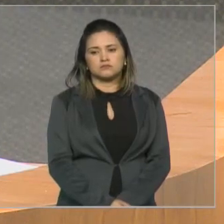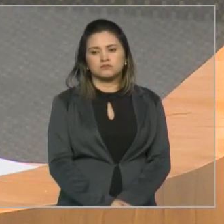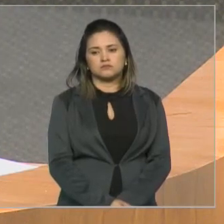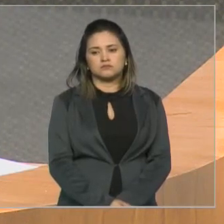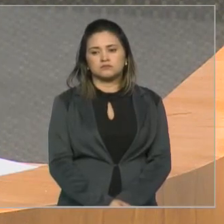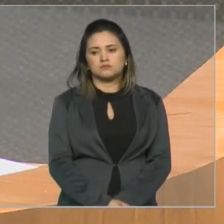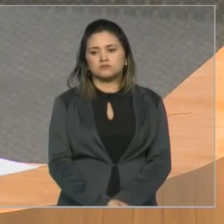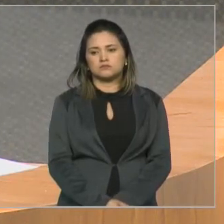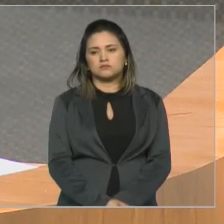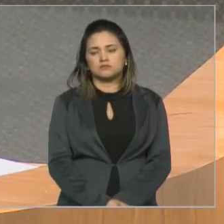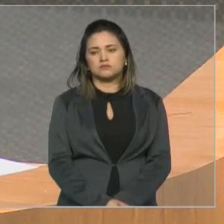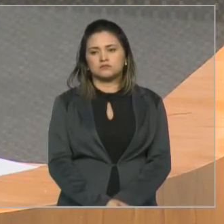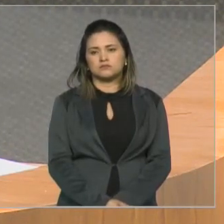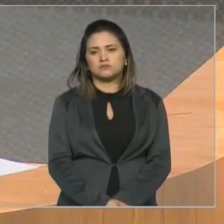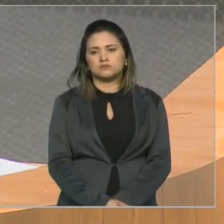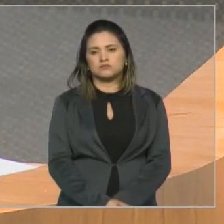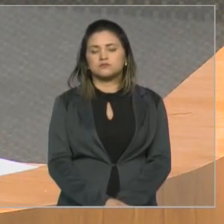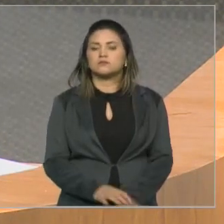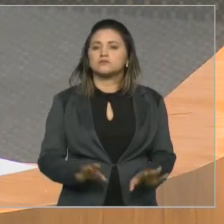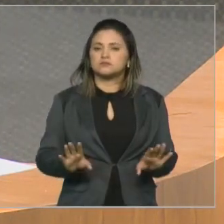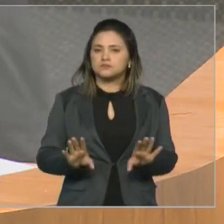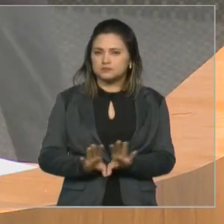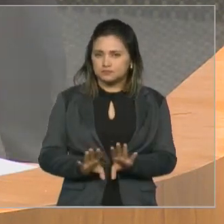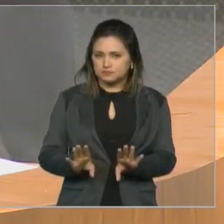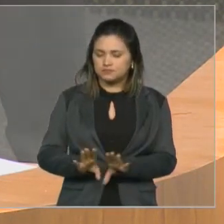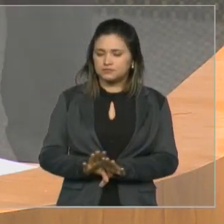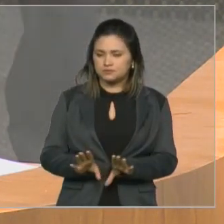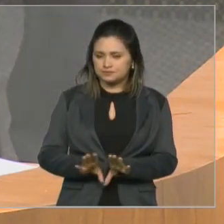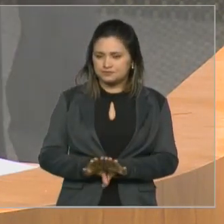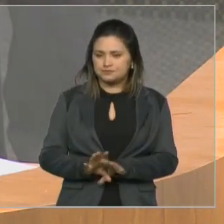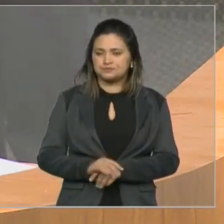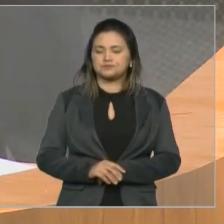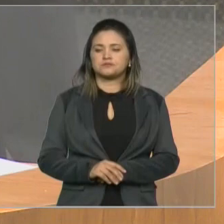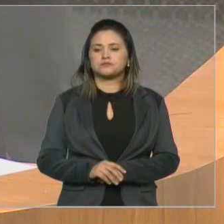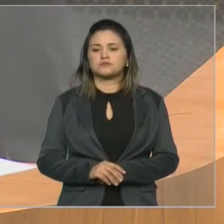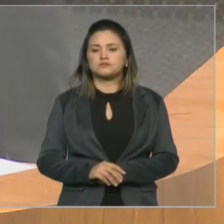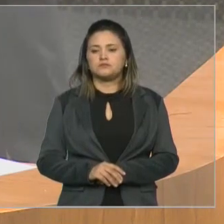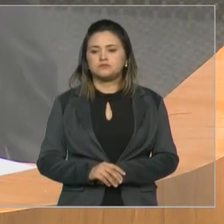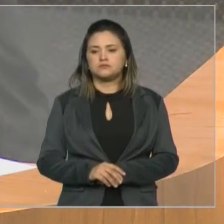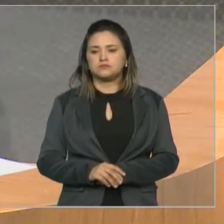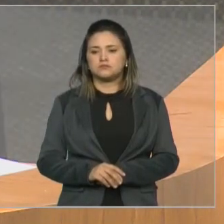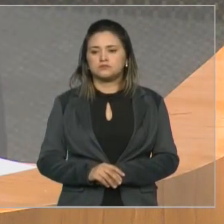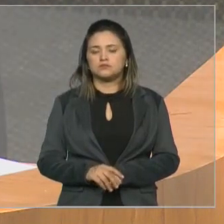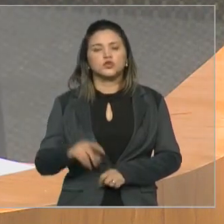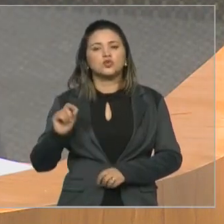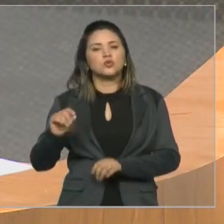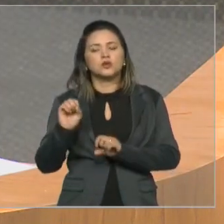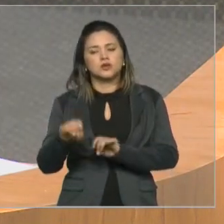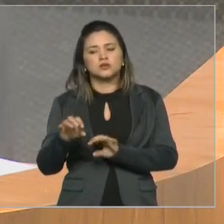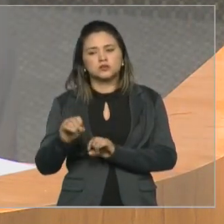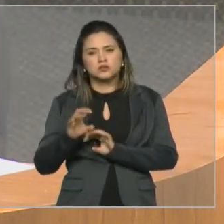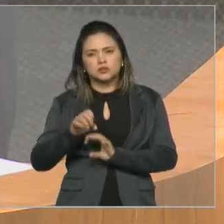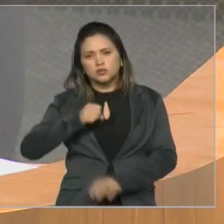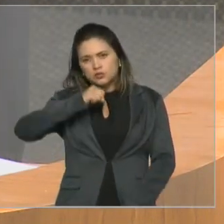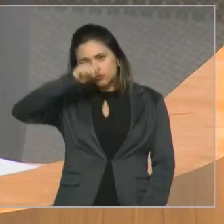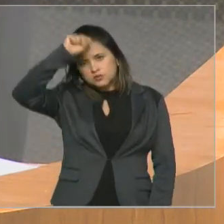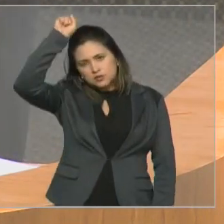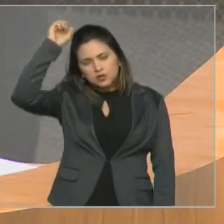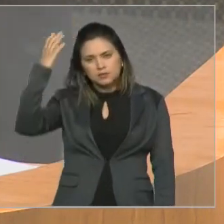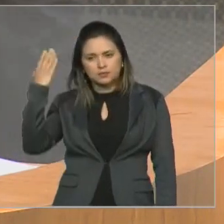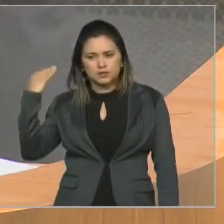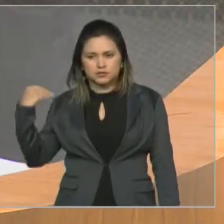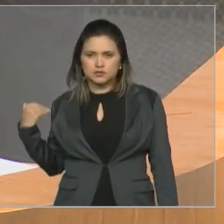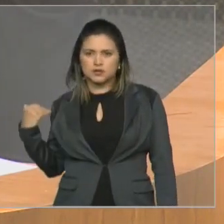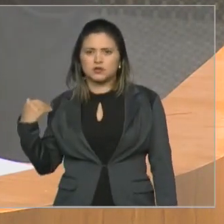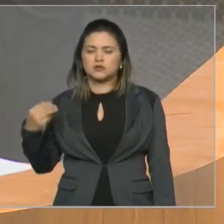E também, senhoras e senhores, os ensinamentos do século passado, do ministro